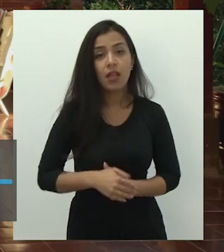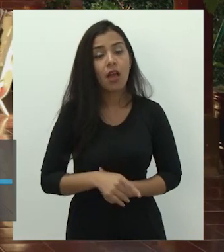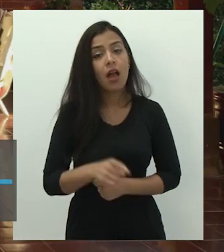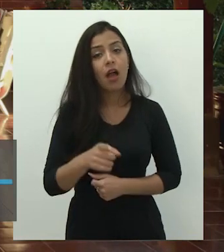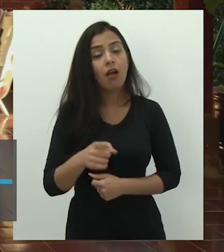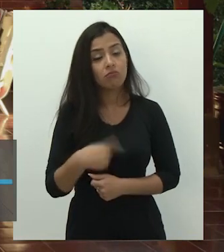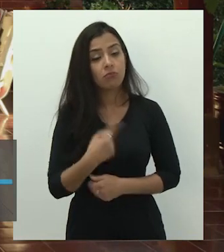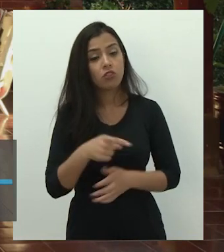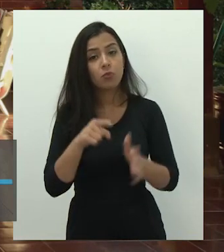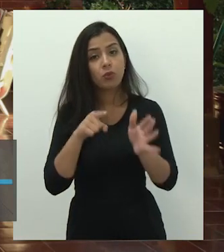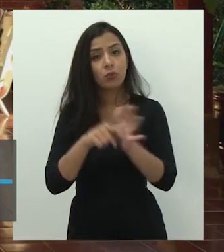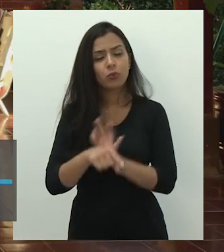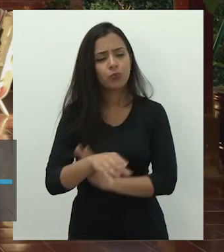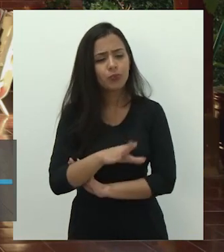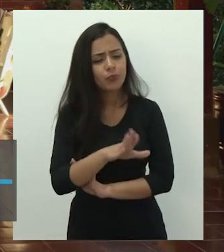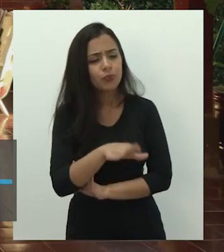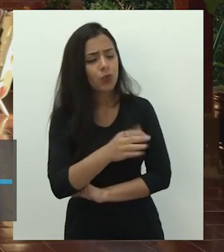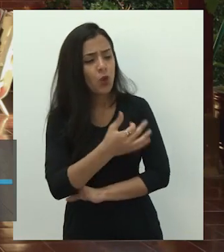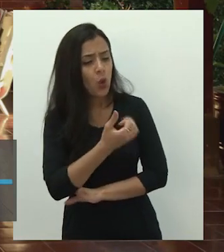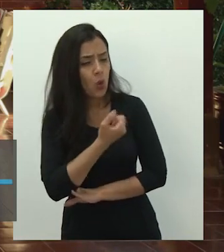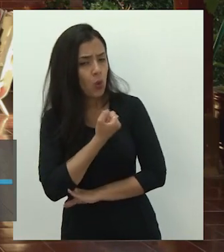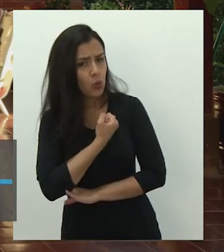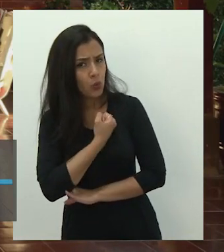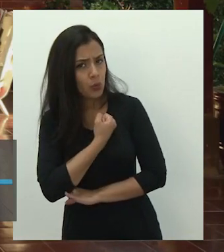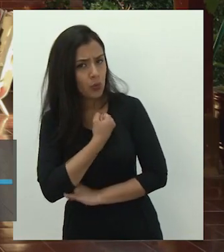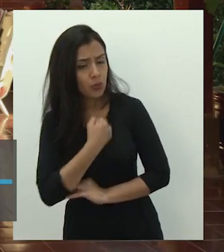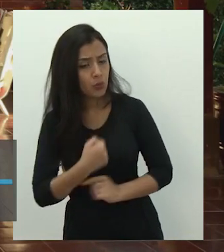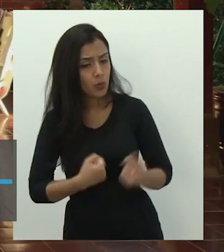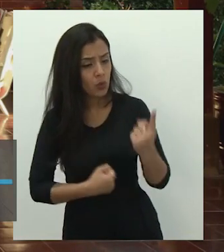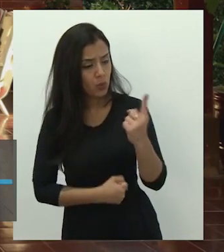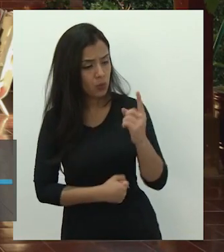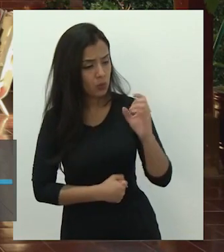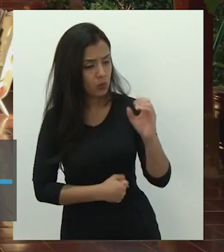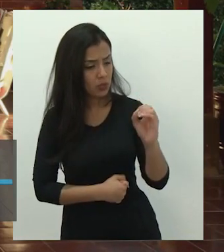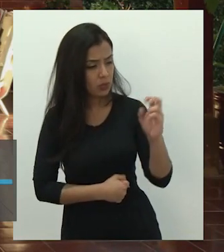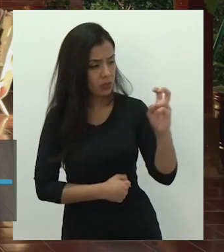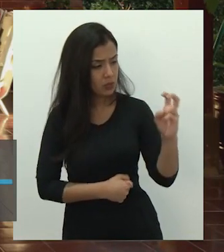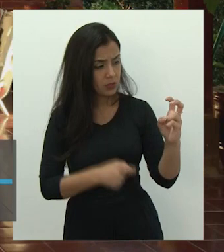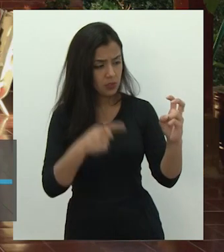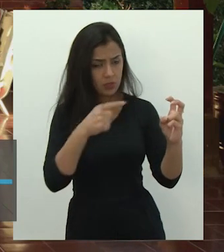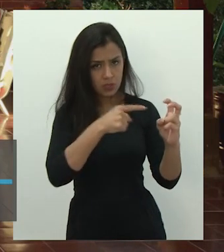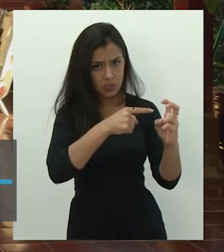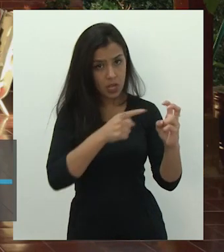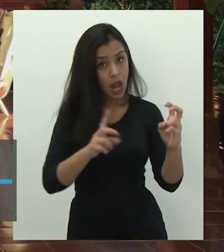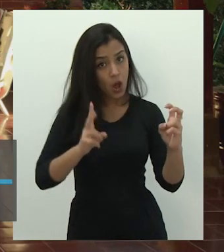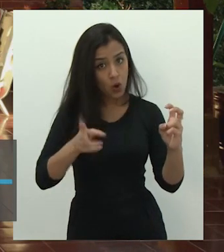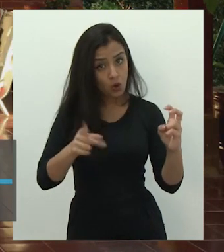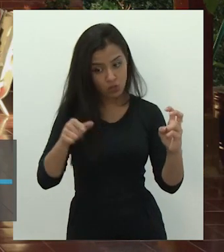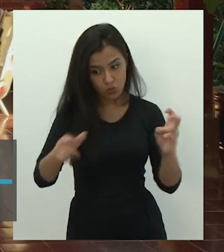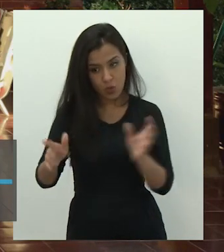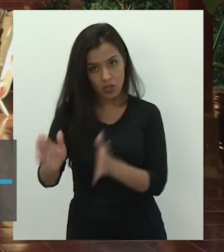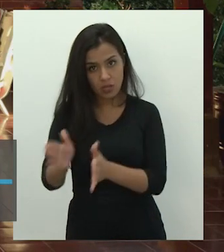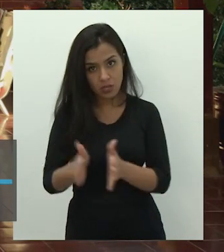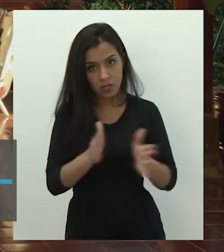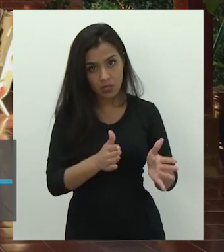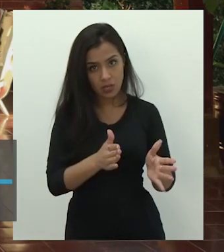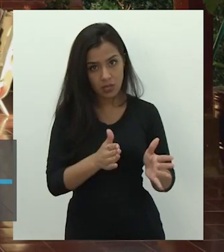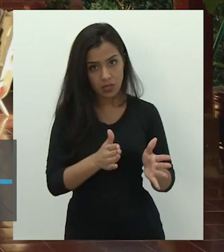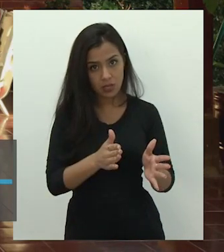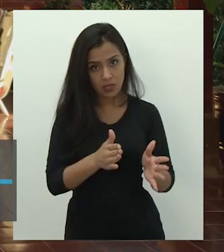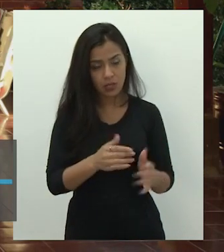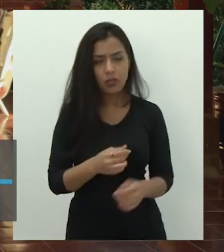eles, será que o número 105 faz parte dessa sequência? E o